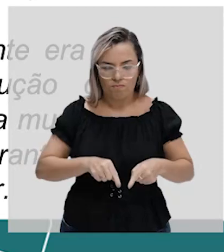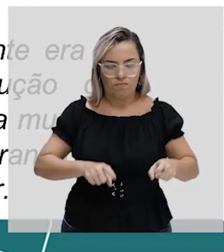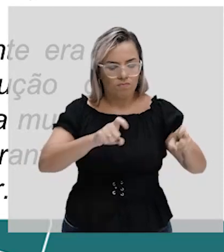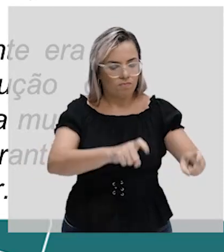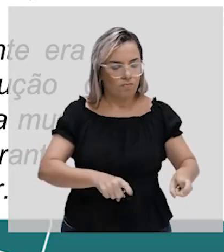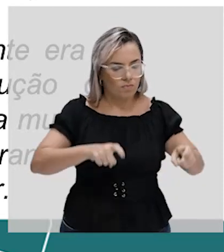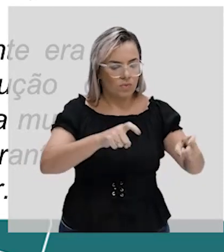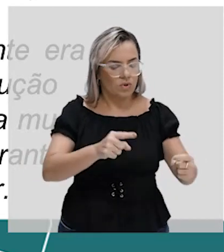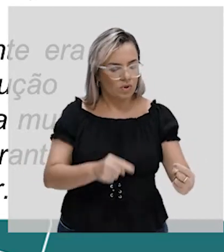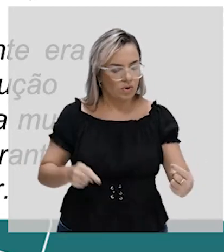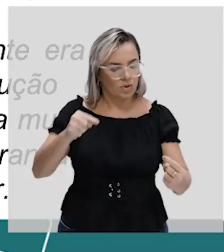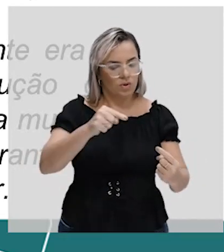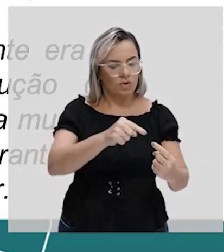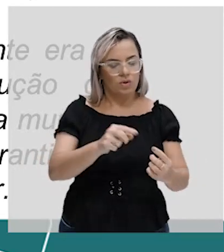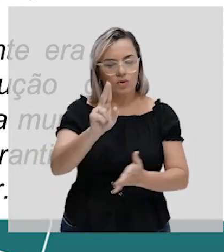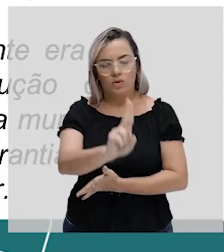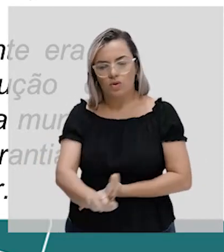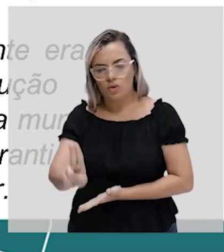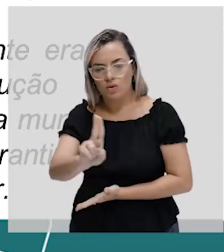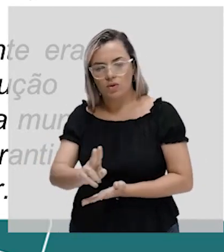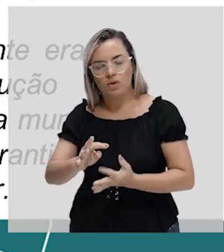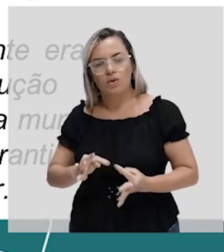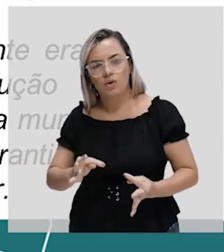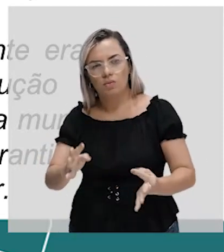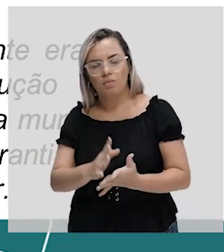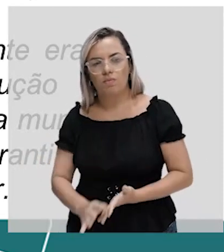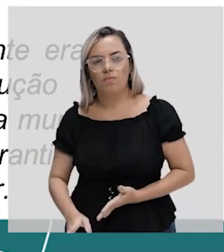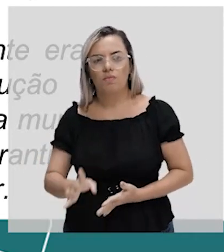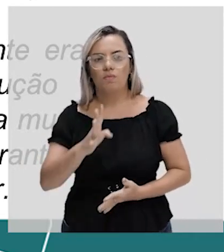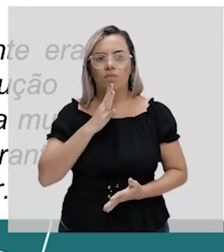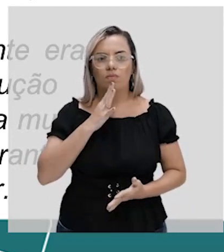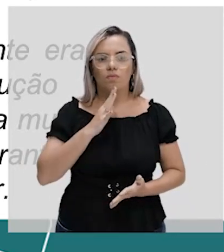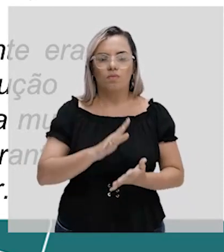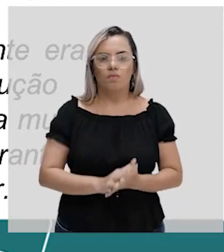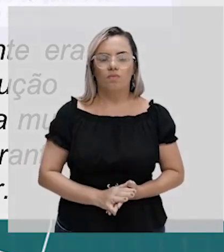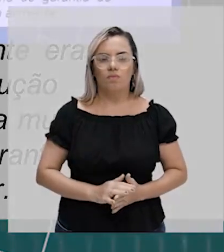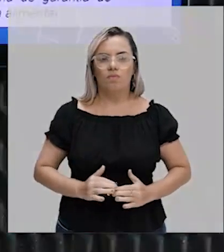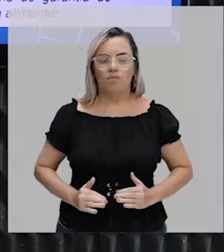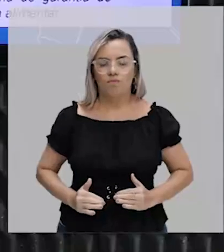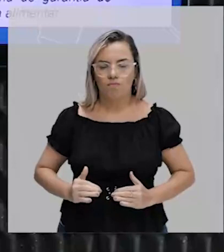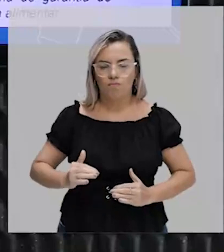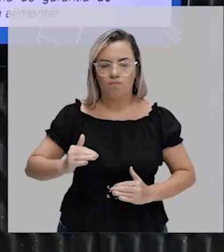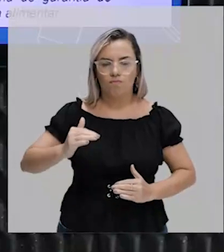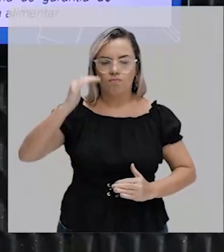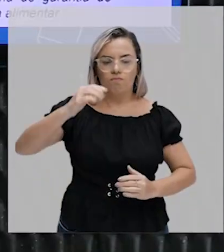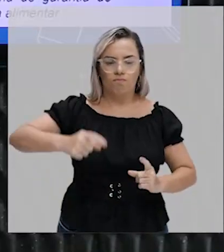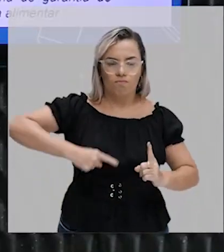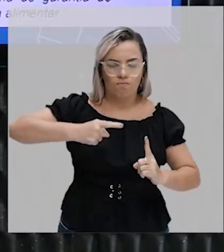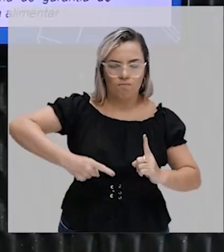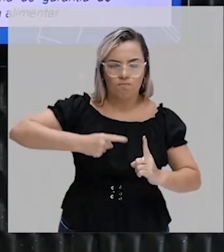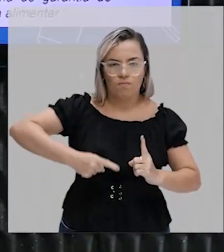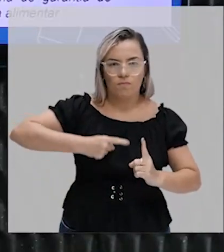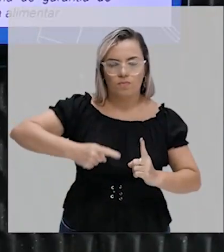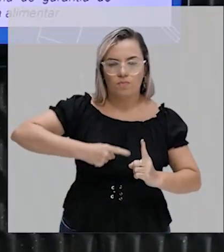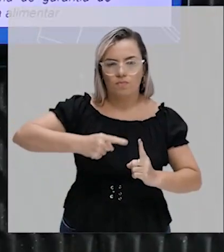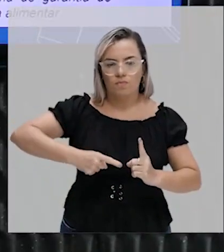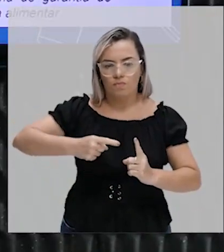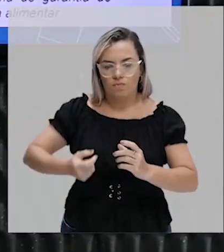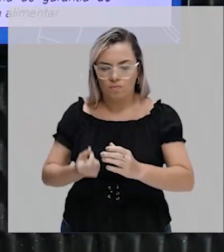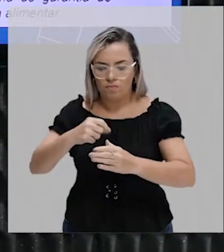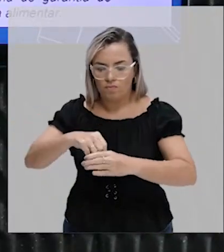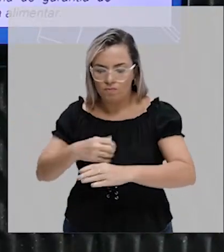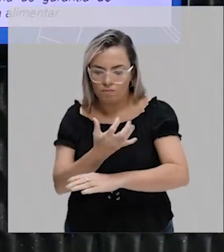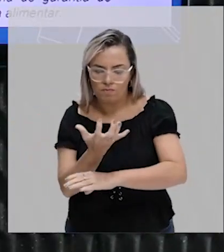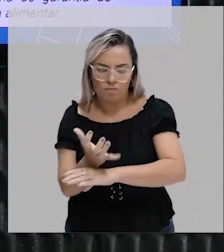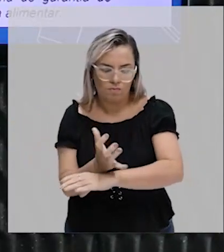de utilizar essa tecnologia, esse conhecimento, para aumentar a produtividade de alimentos, galera,